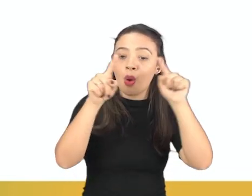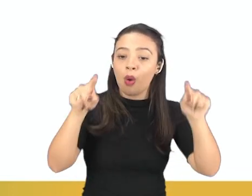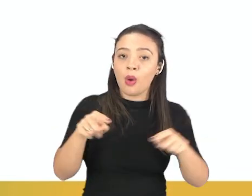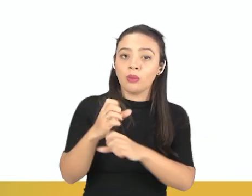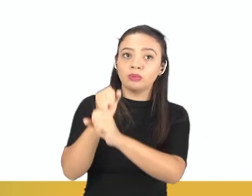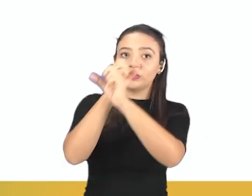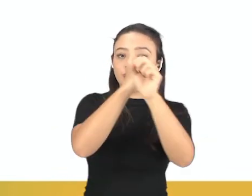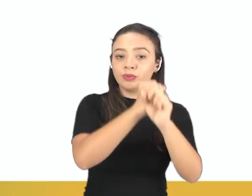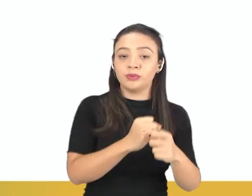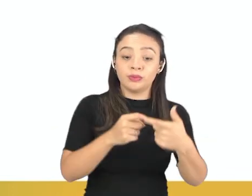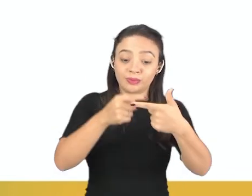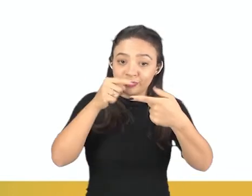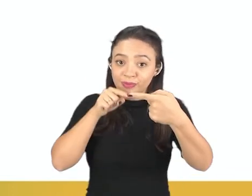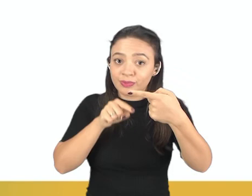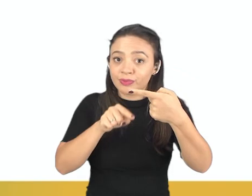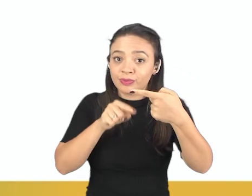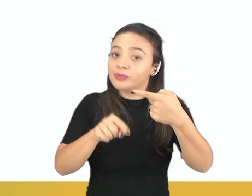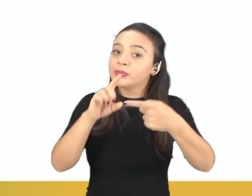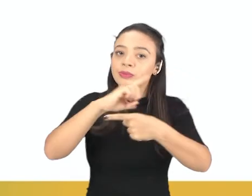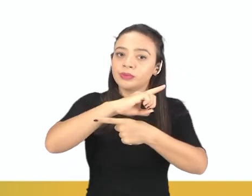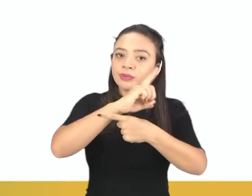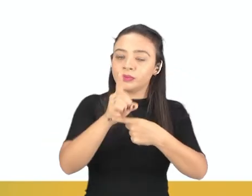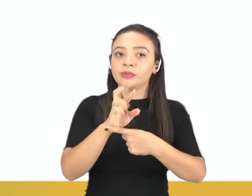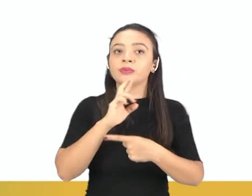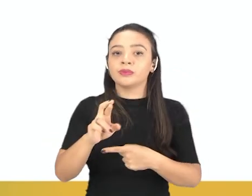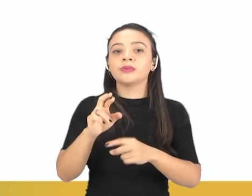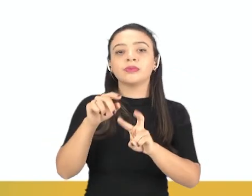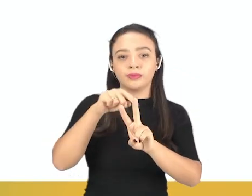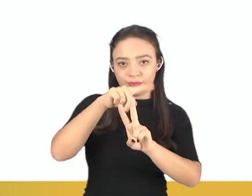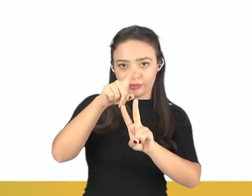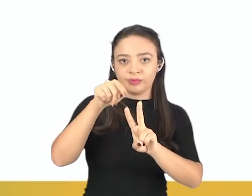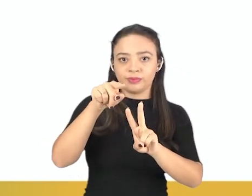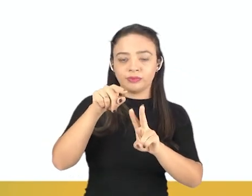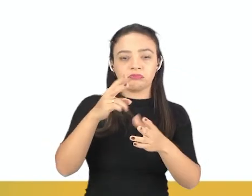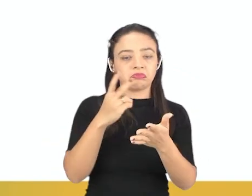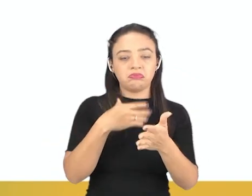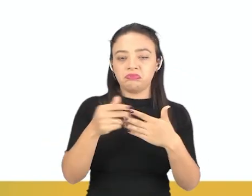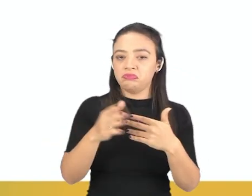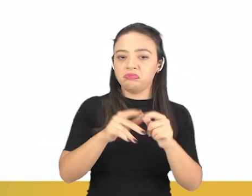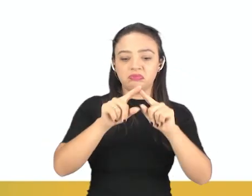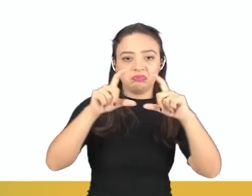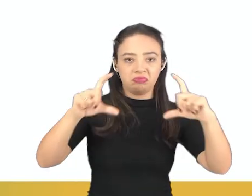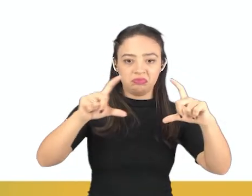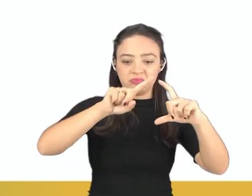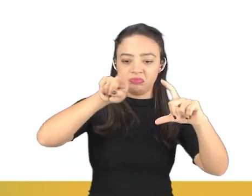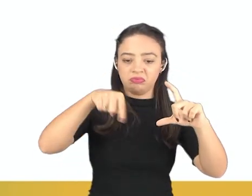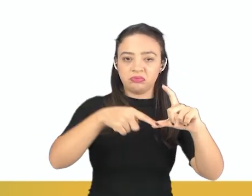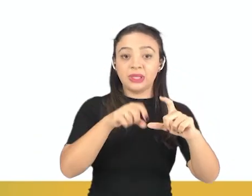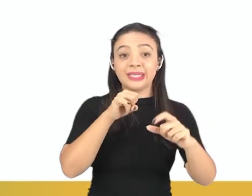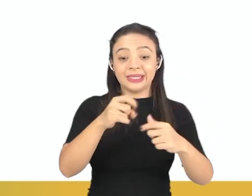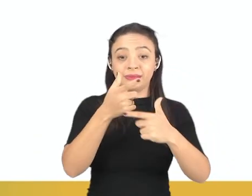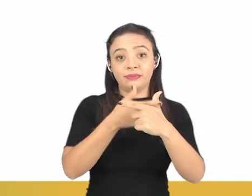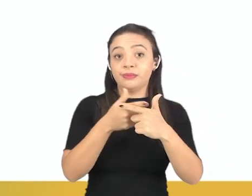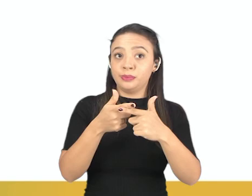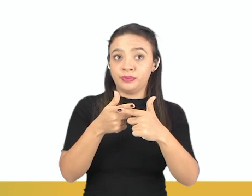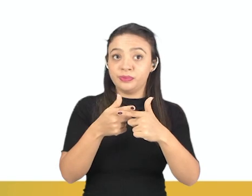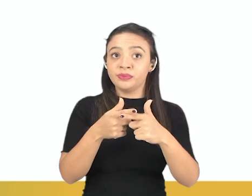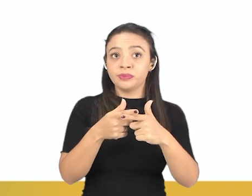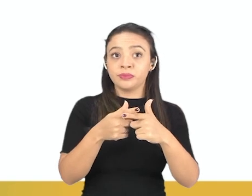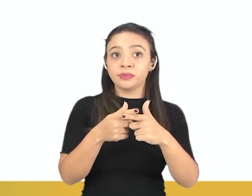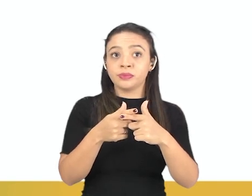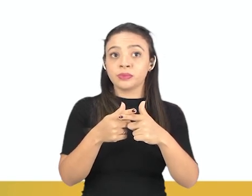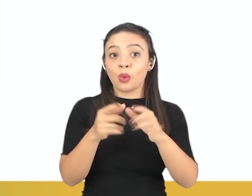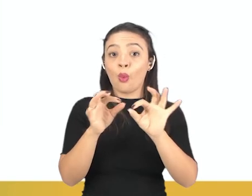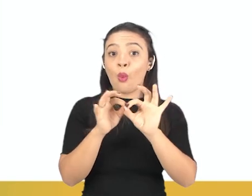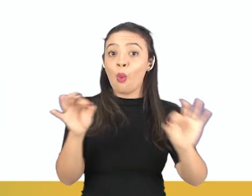diâmetro é igual up certo então um qualquer círculo se você divide o valor do comprimento de